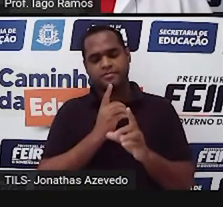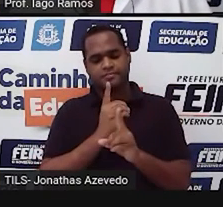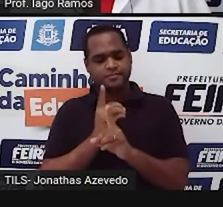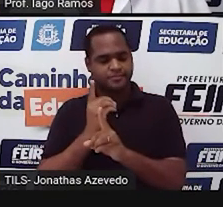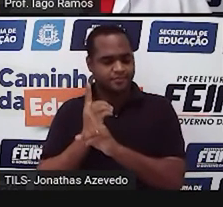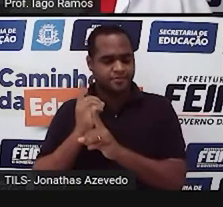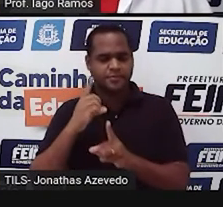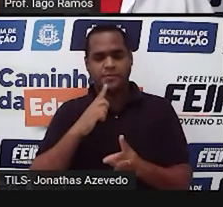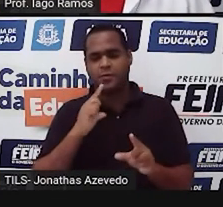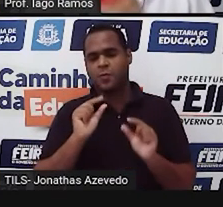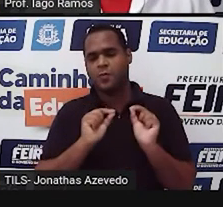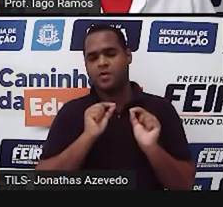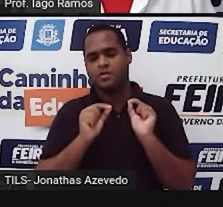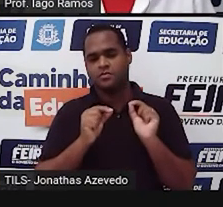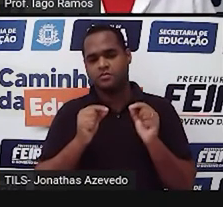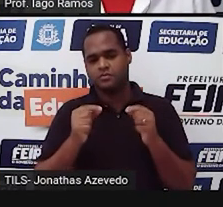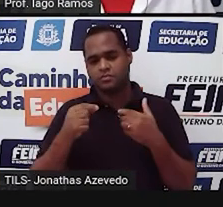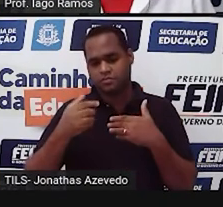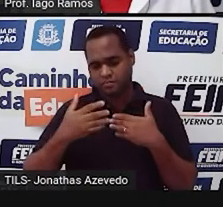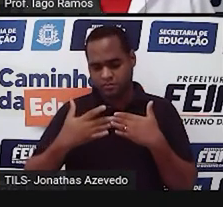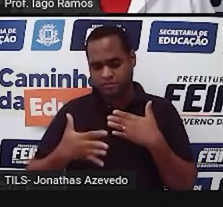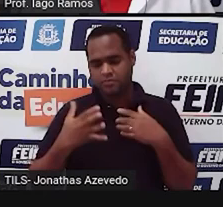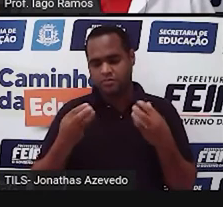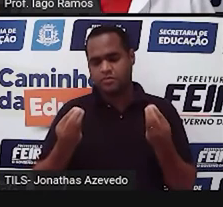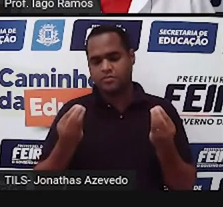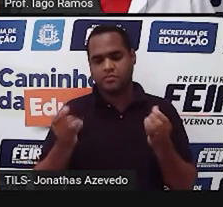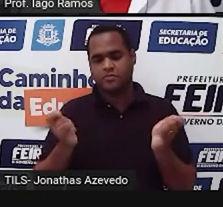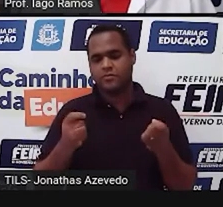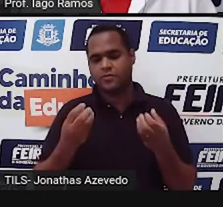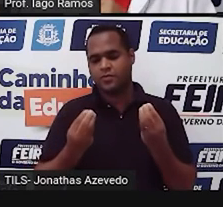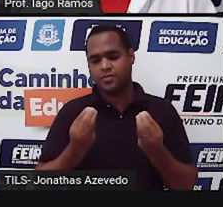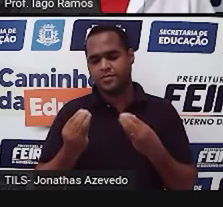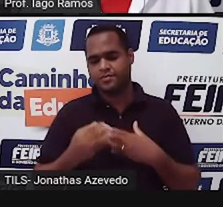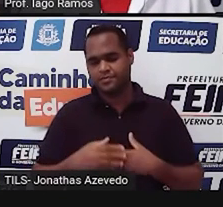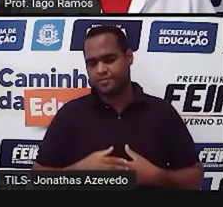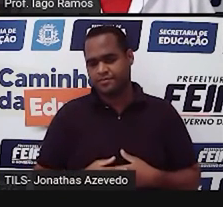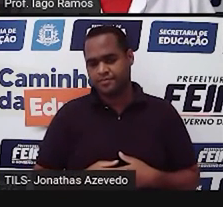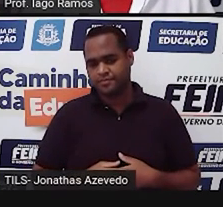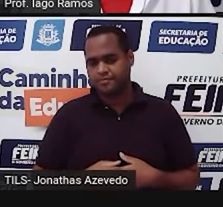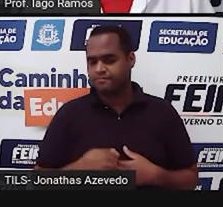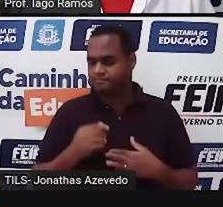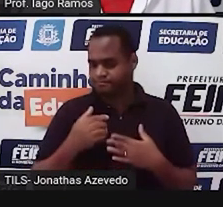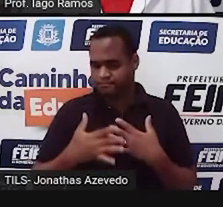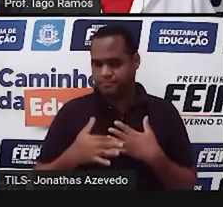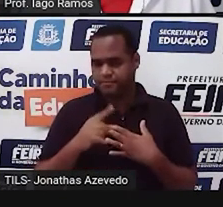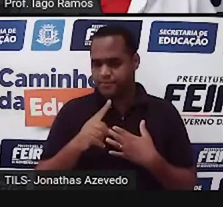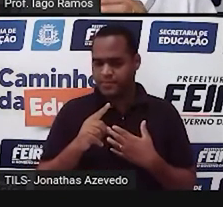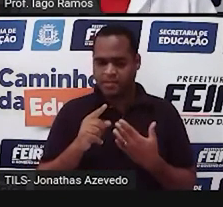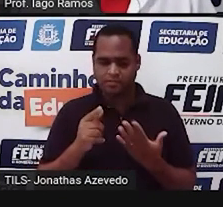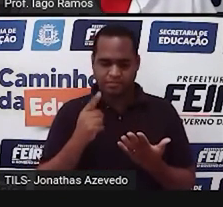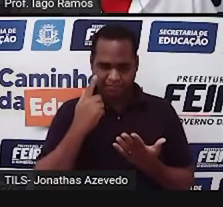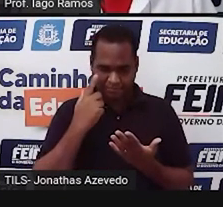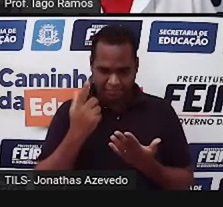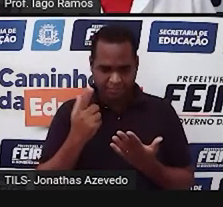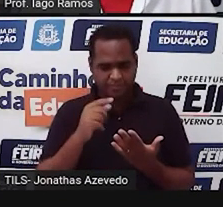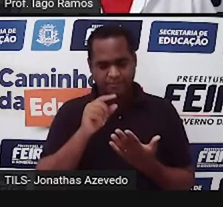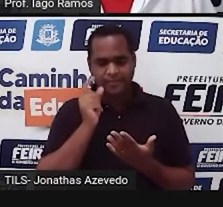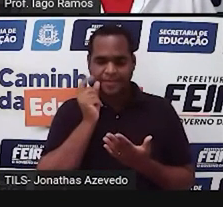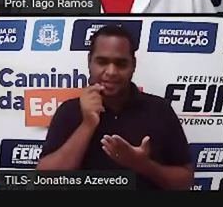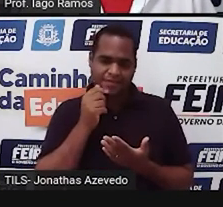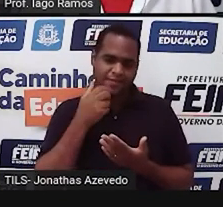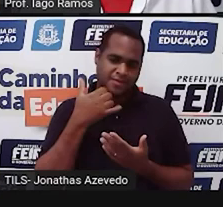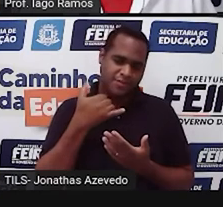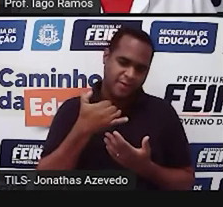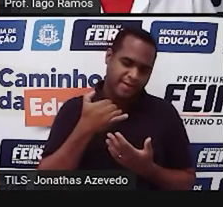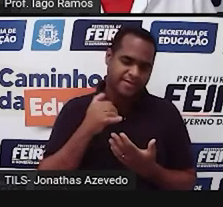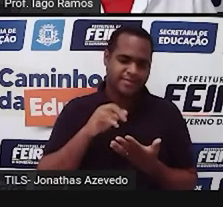racionais A partir dessas frações tá bom naquele momento de você ter o seu caderninho seu lápis e